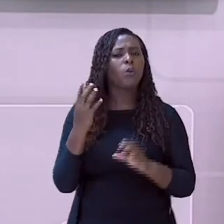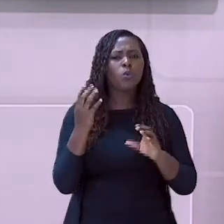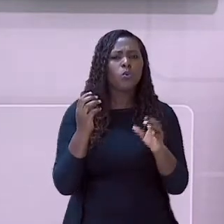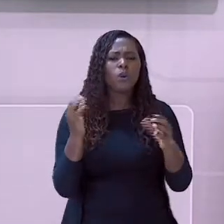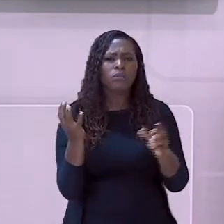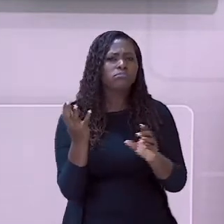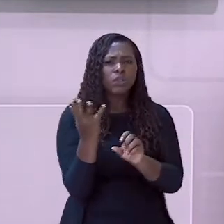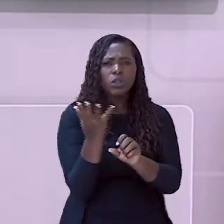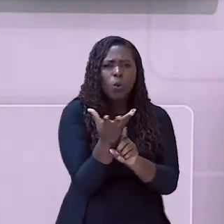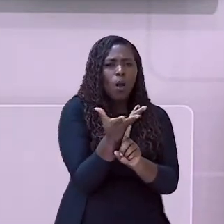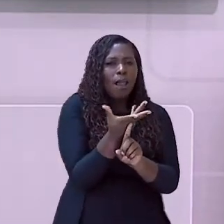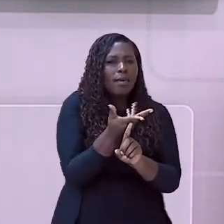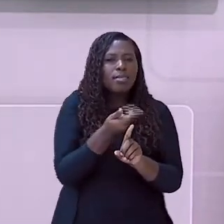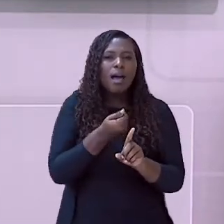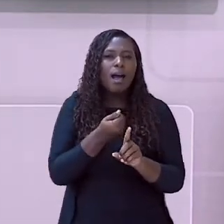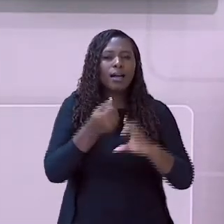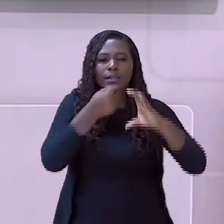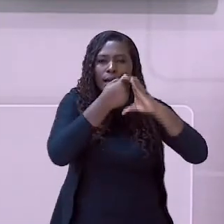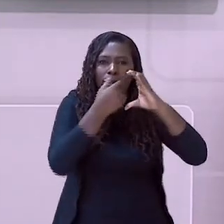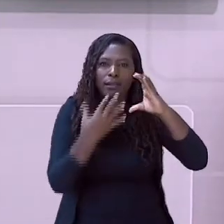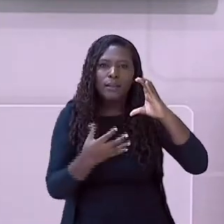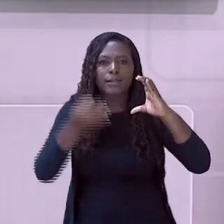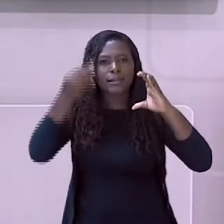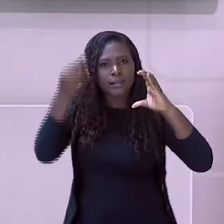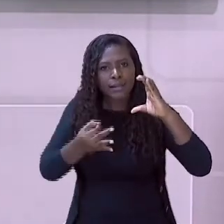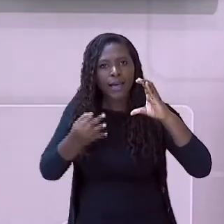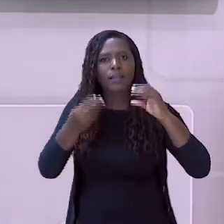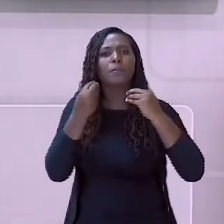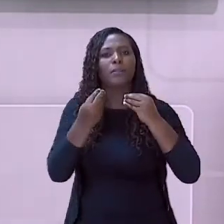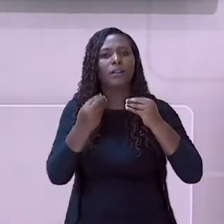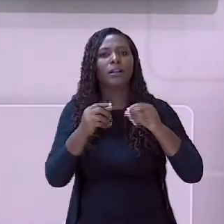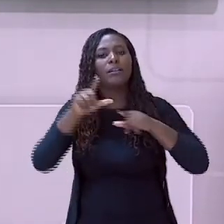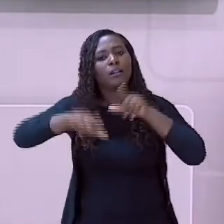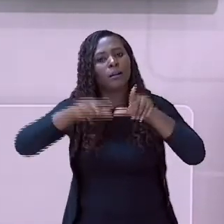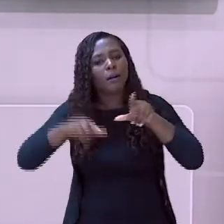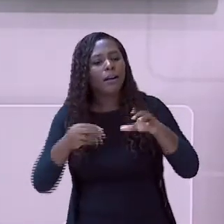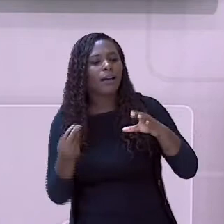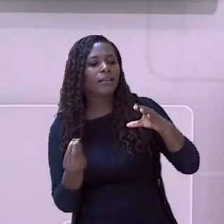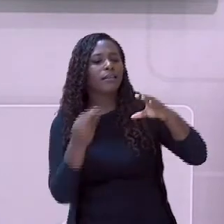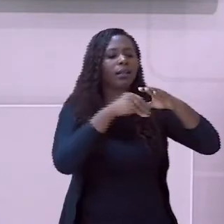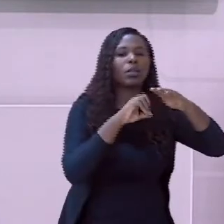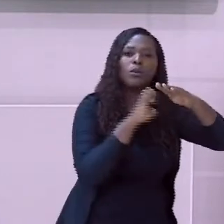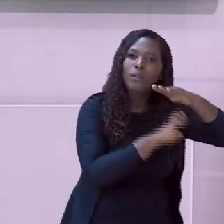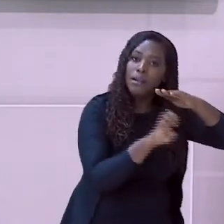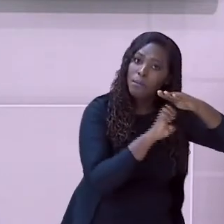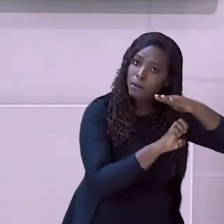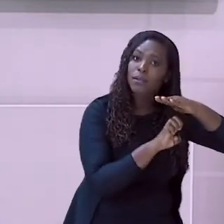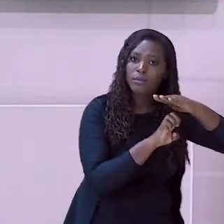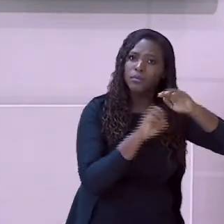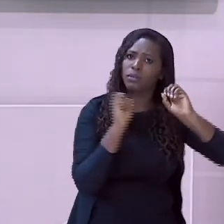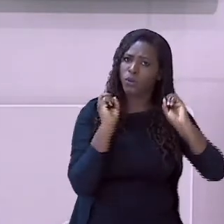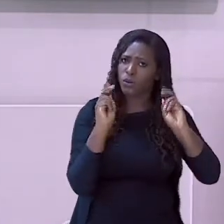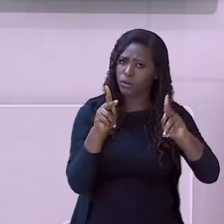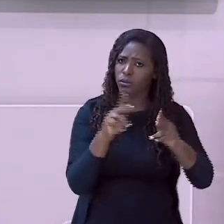está oferecendo a vaga e pelo candidato, que é quem quer preencher a vaga.